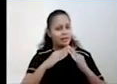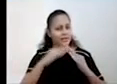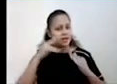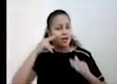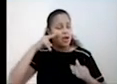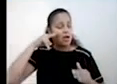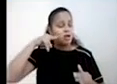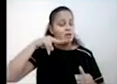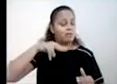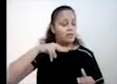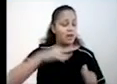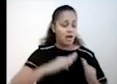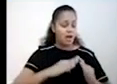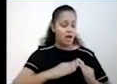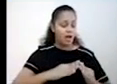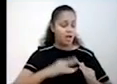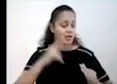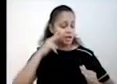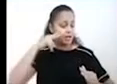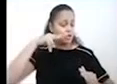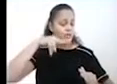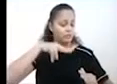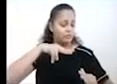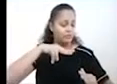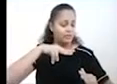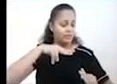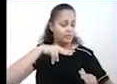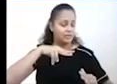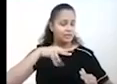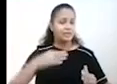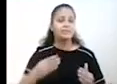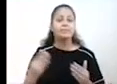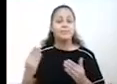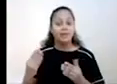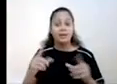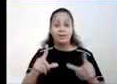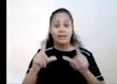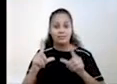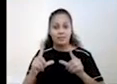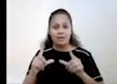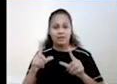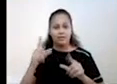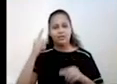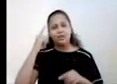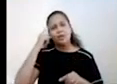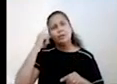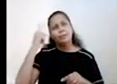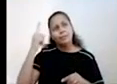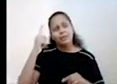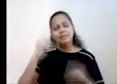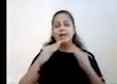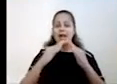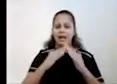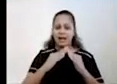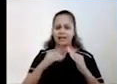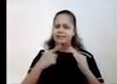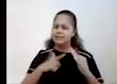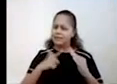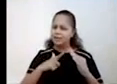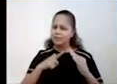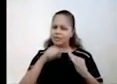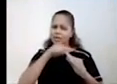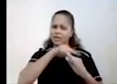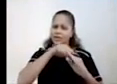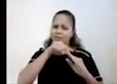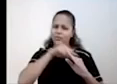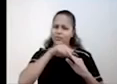vista de cima. Como nessa imagem, você terá que imaginar que a sua casa está sem o telhado. Desenhe todos os